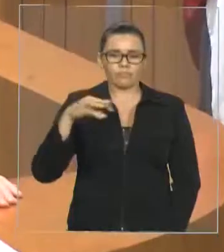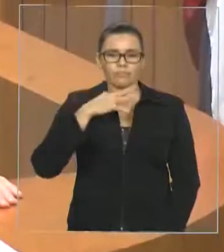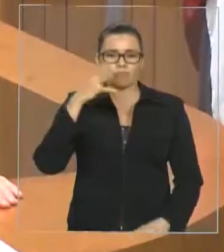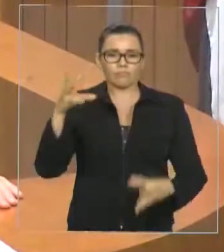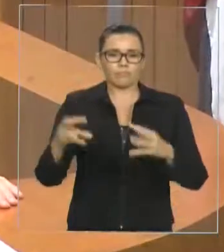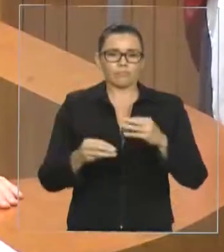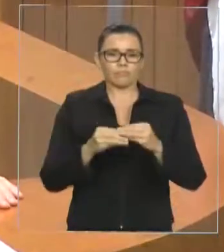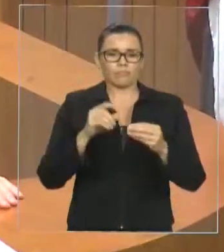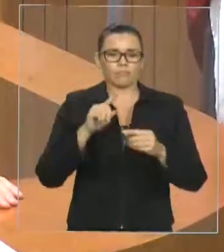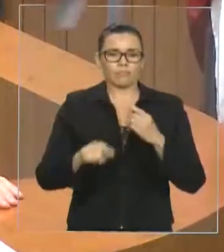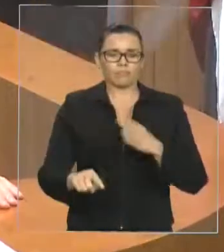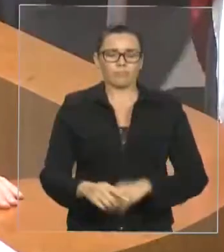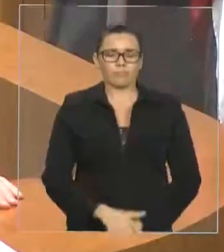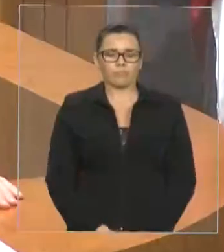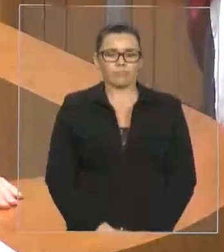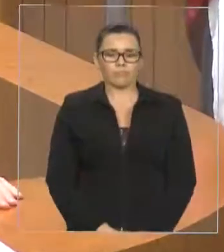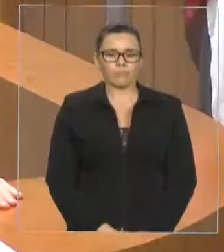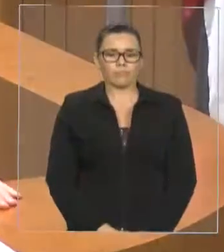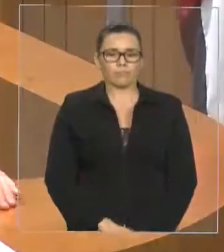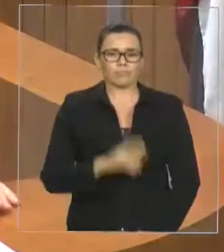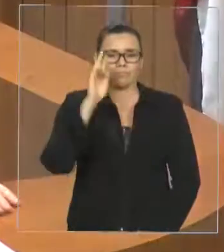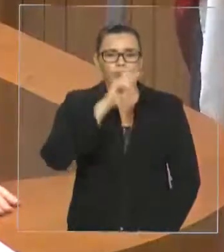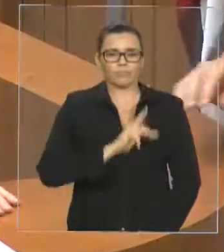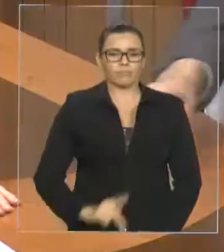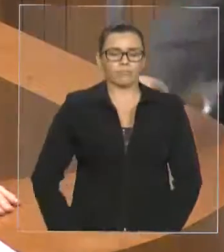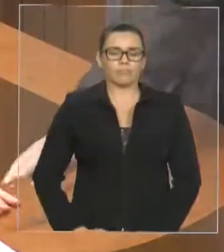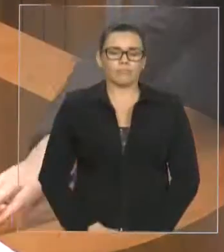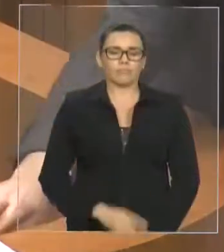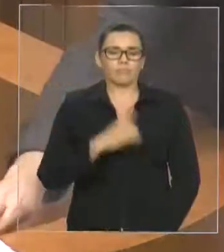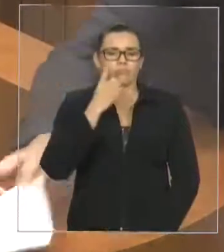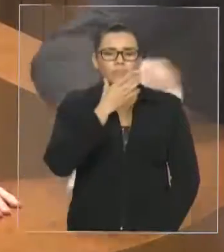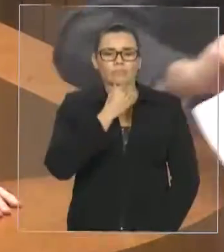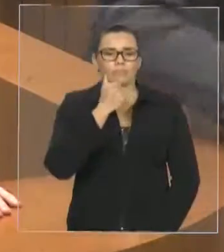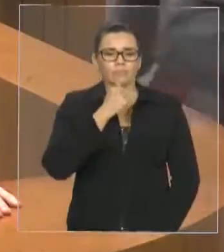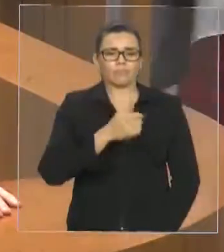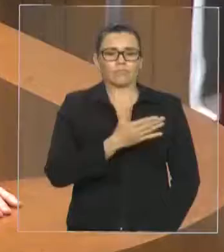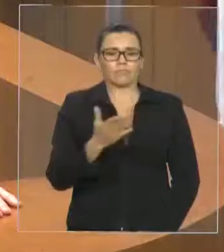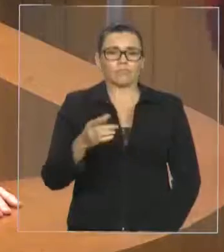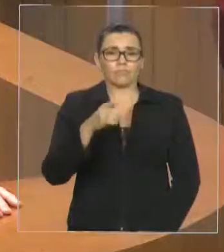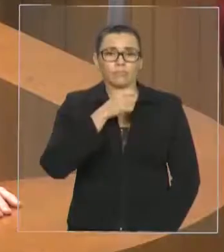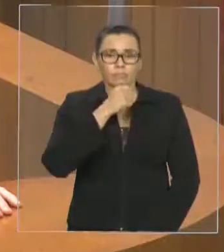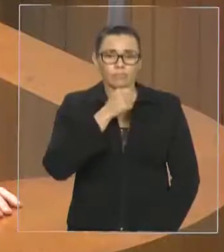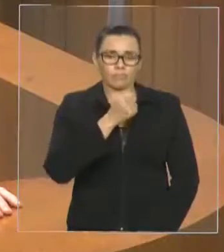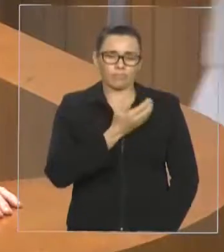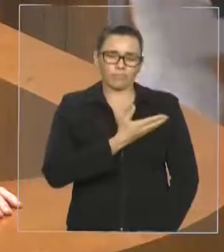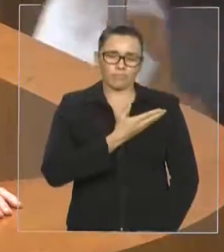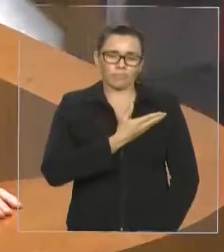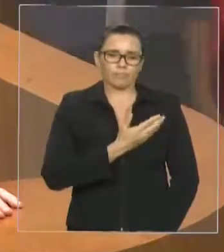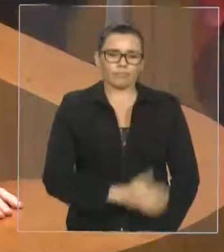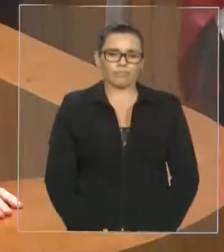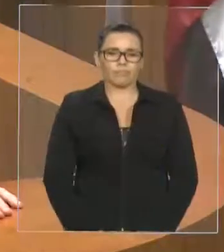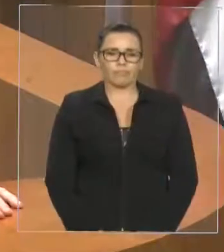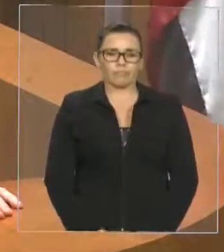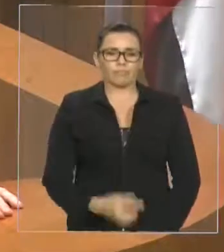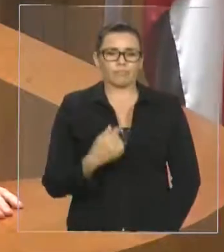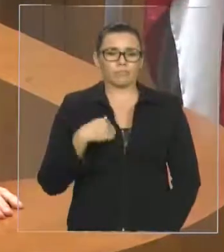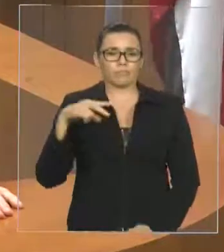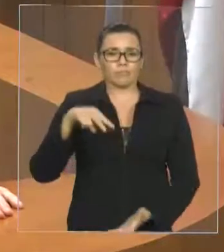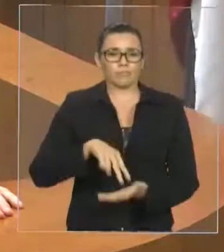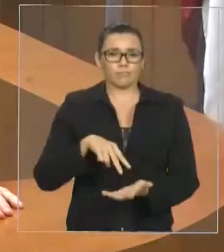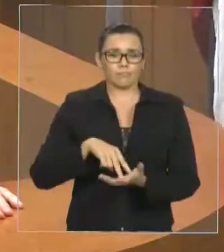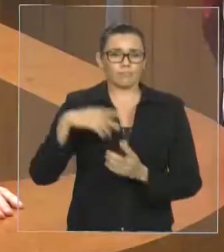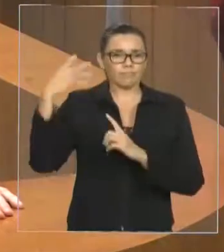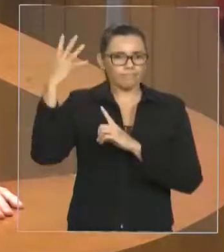senhor presidente senhores deputados deputadas colegas jornalistas venho à tribuna hoje